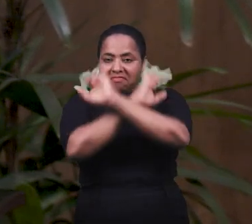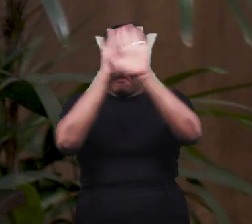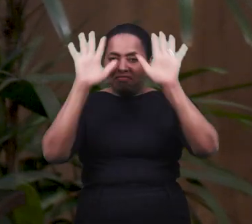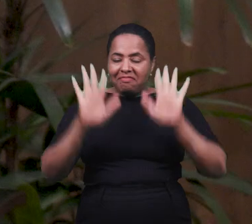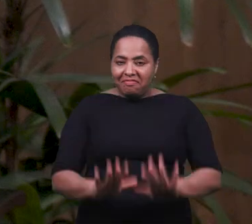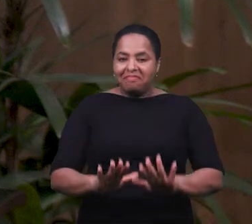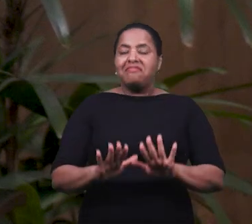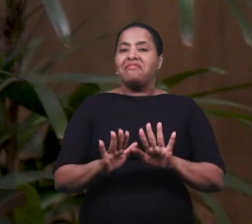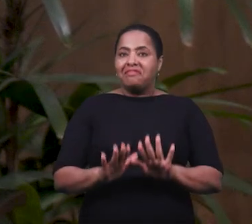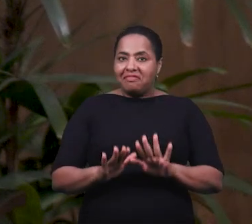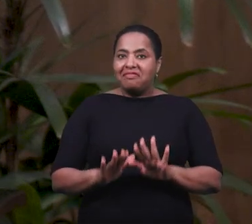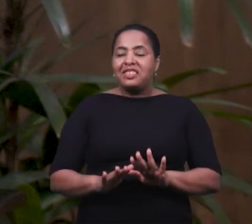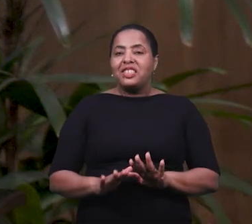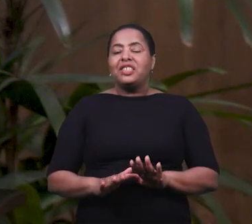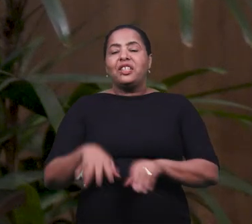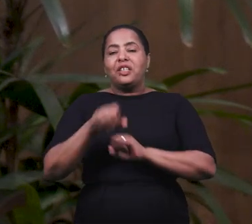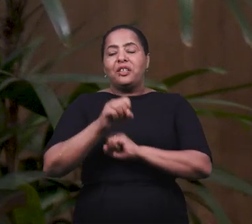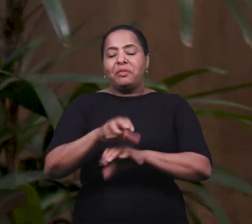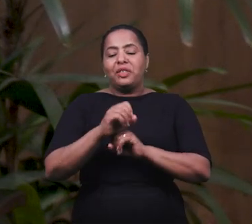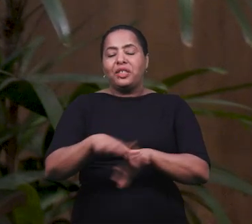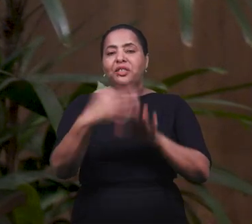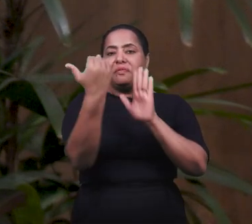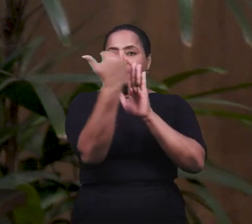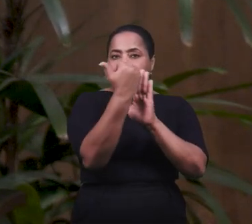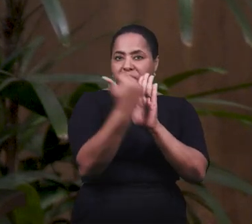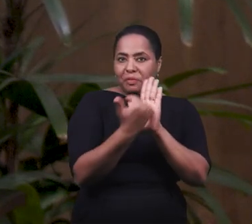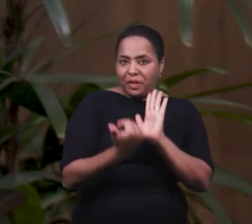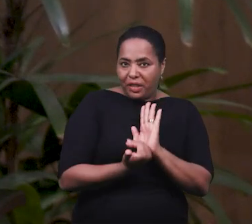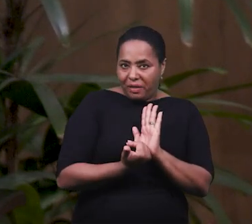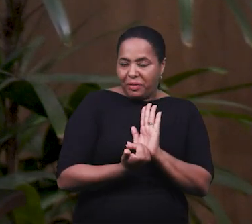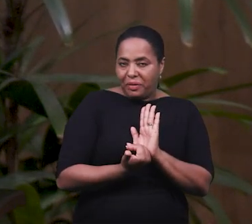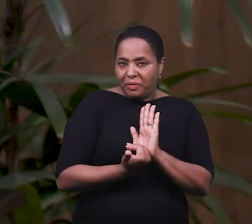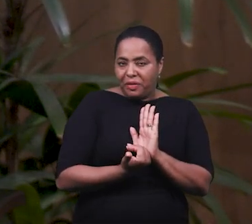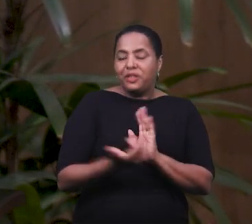sobre os temas que têm sido abordados neste programa.